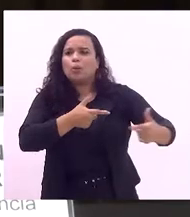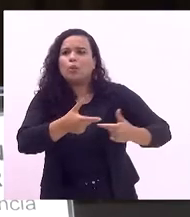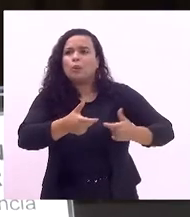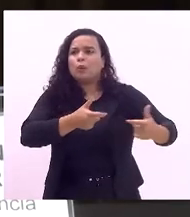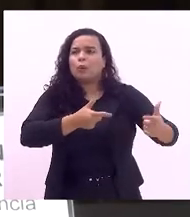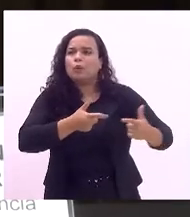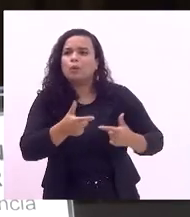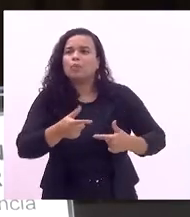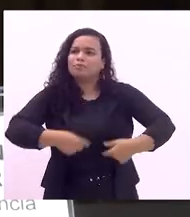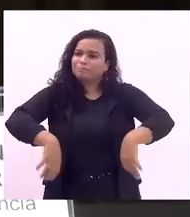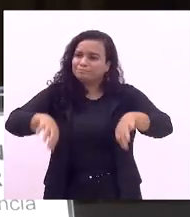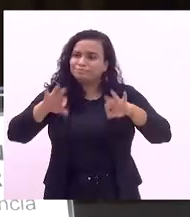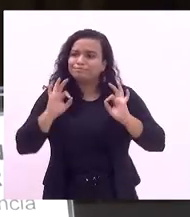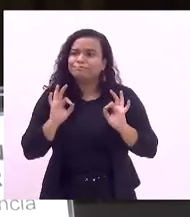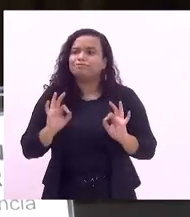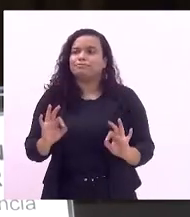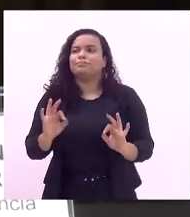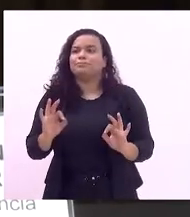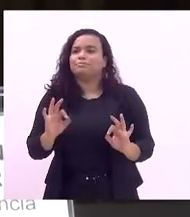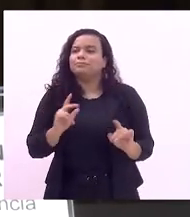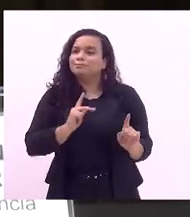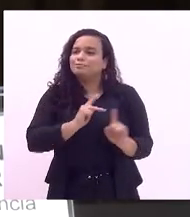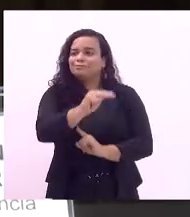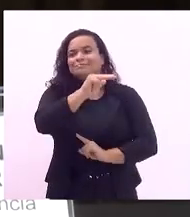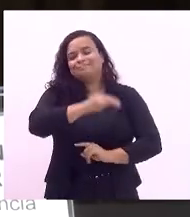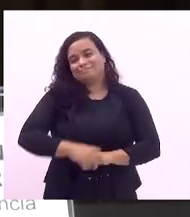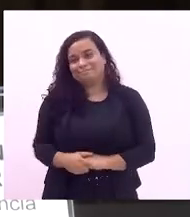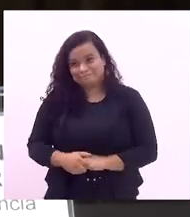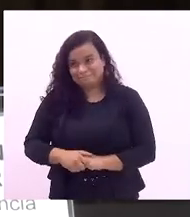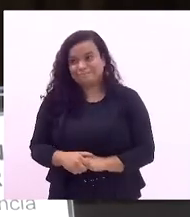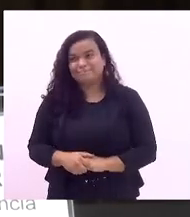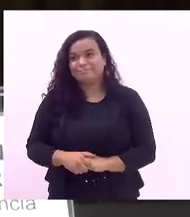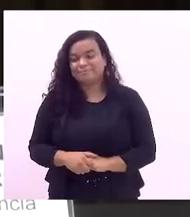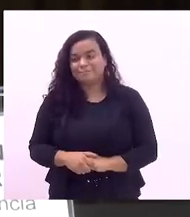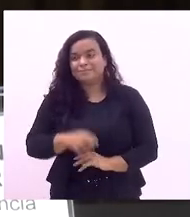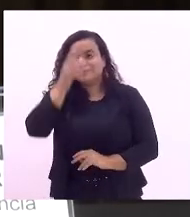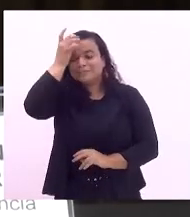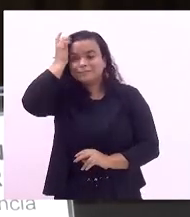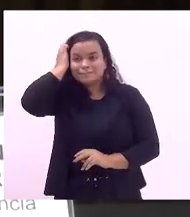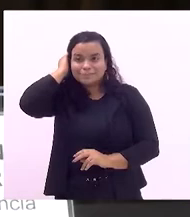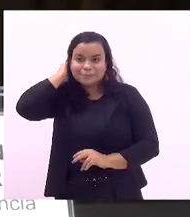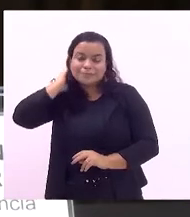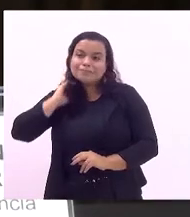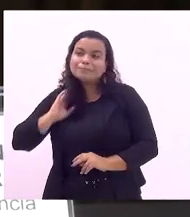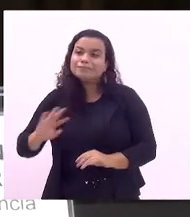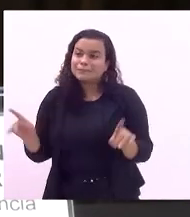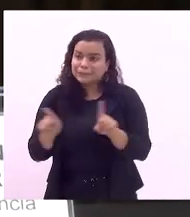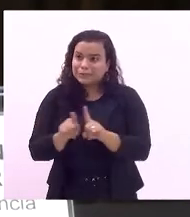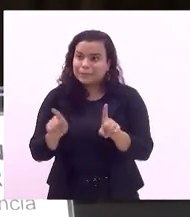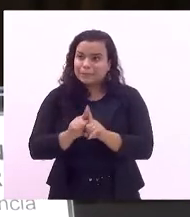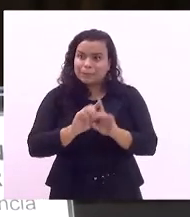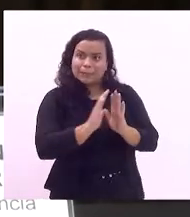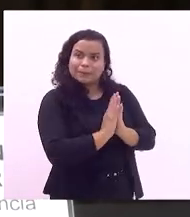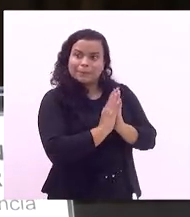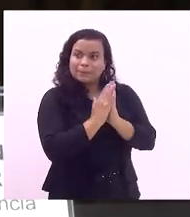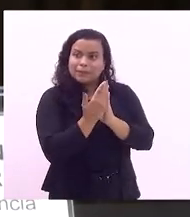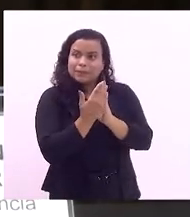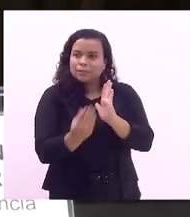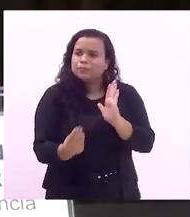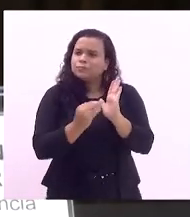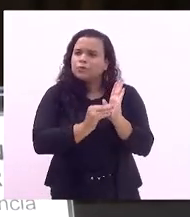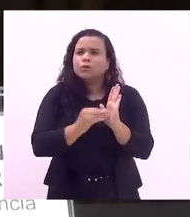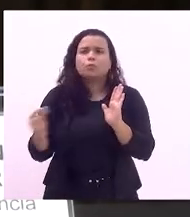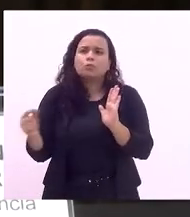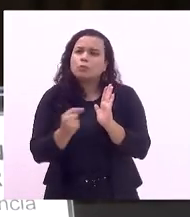inimigos para paralisar a Vitória mas também encontramos na palavra de Deus que